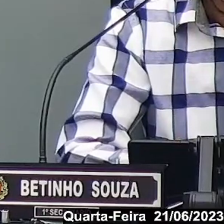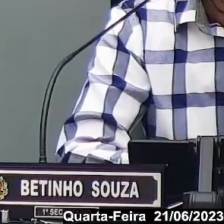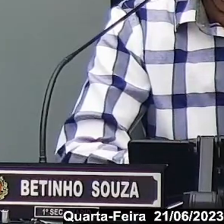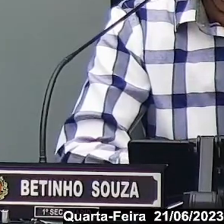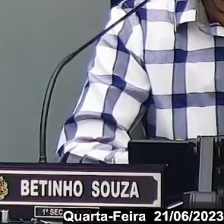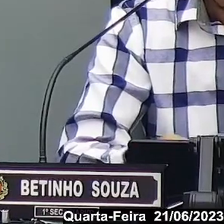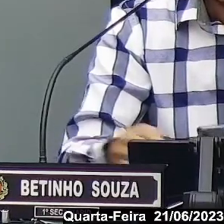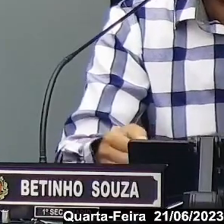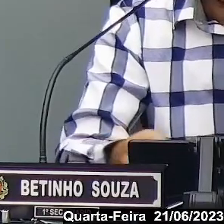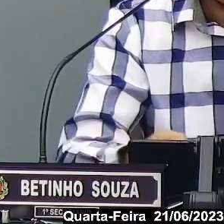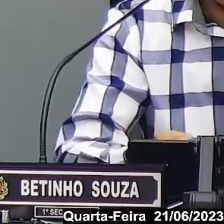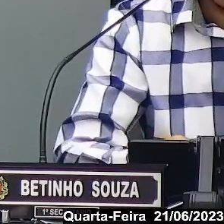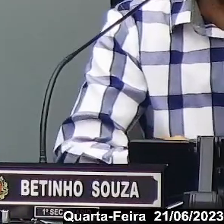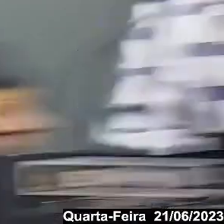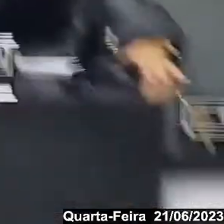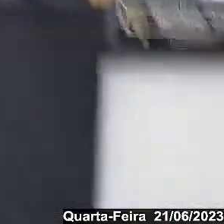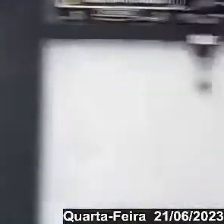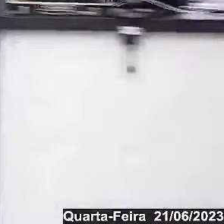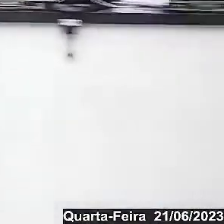Primeiro escrito.